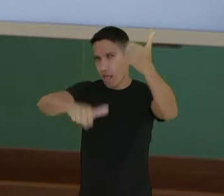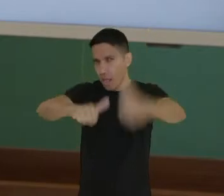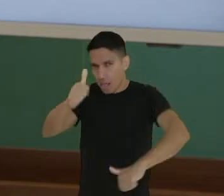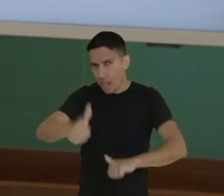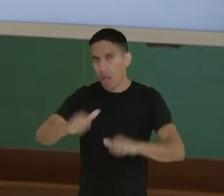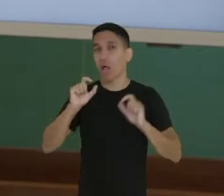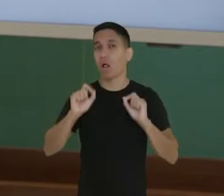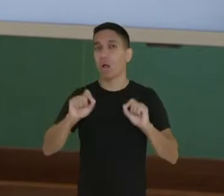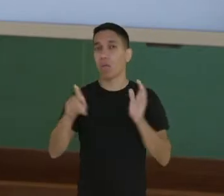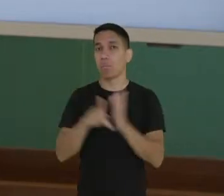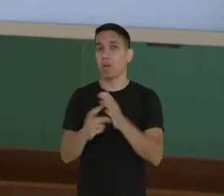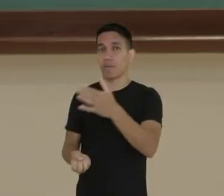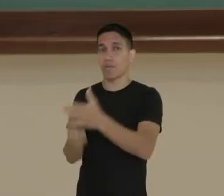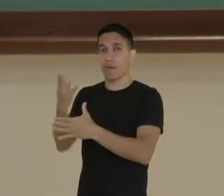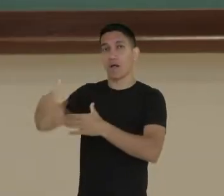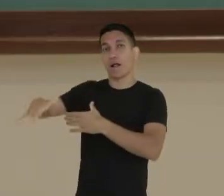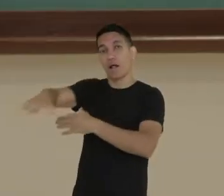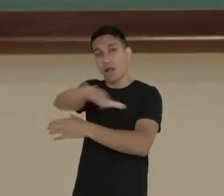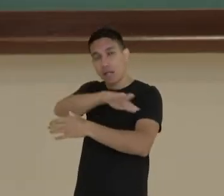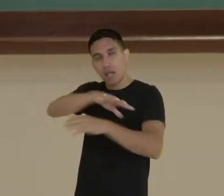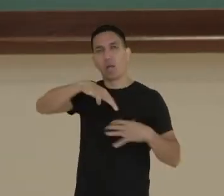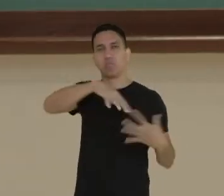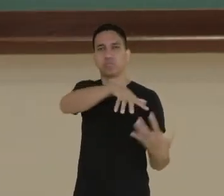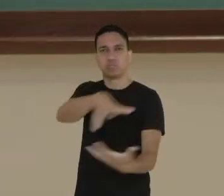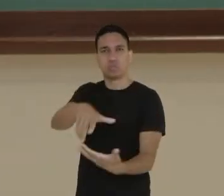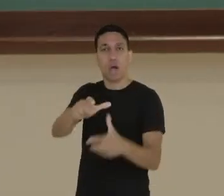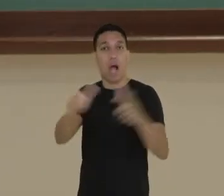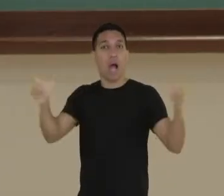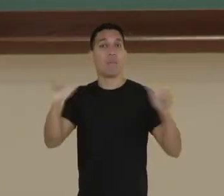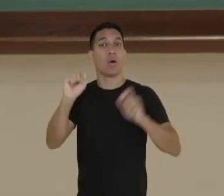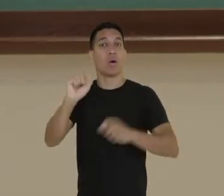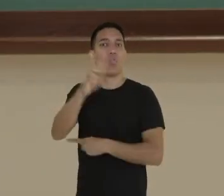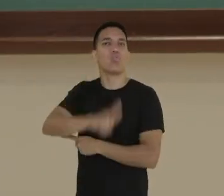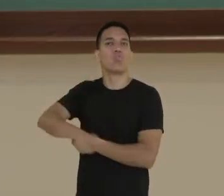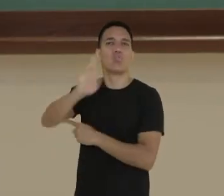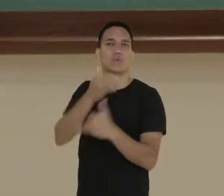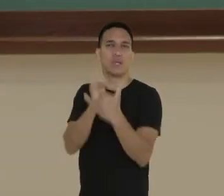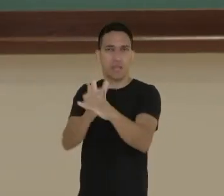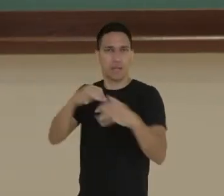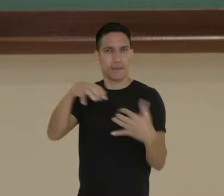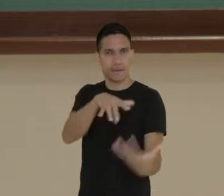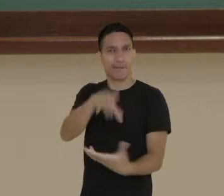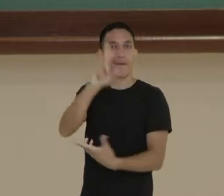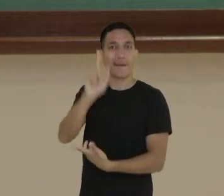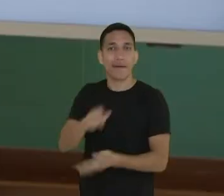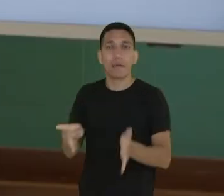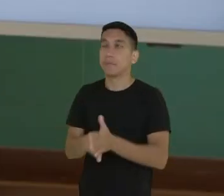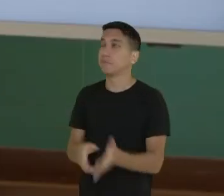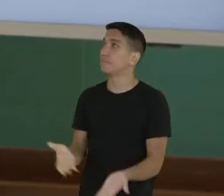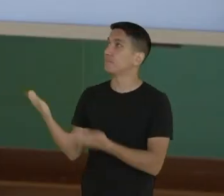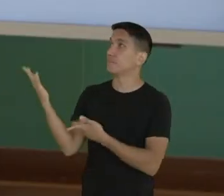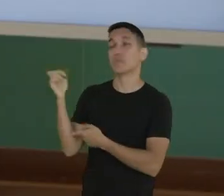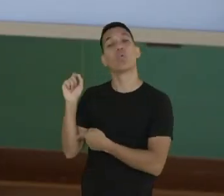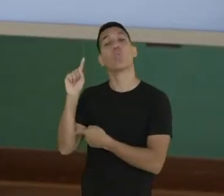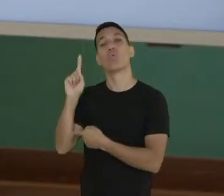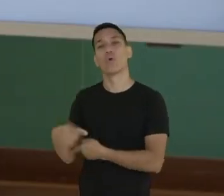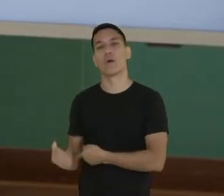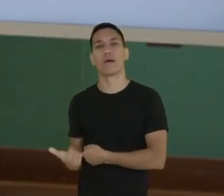matriz elétrica mundial, perceba que grande parte da energia do mundo, ela é